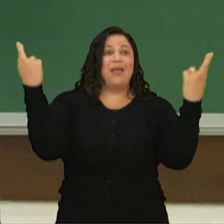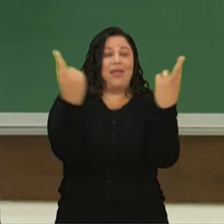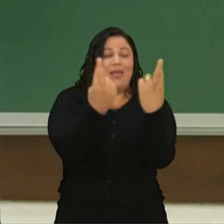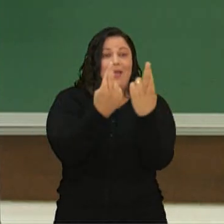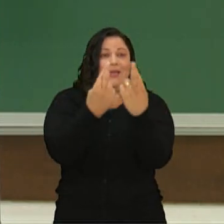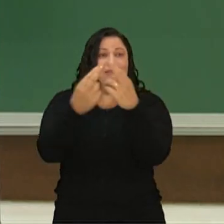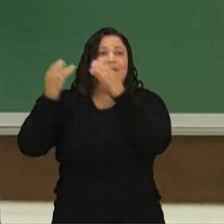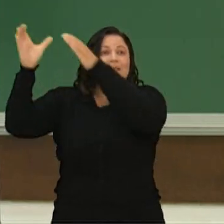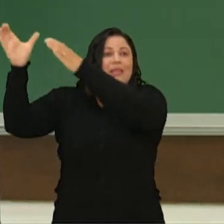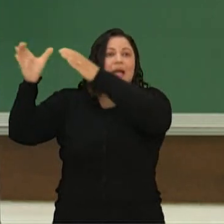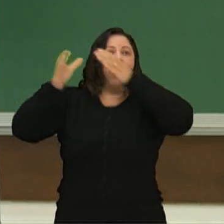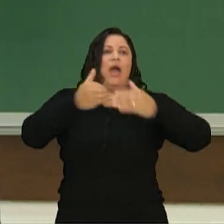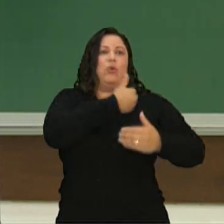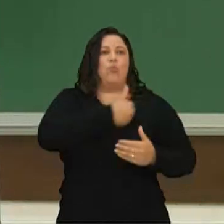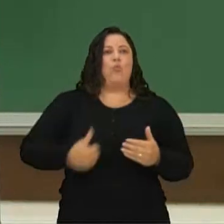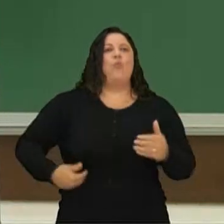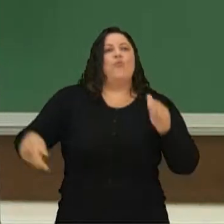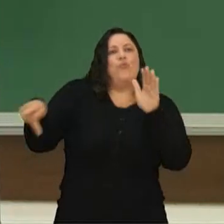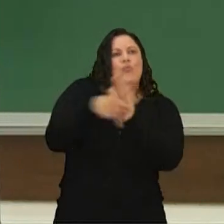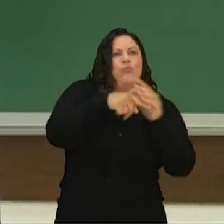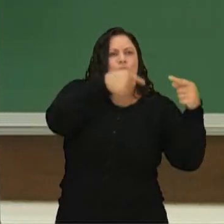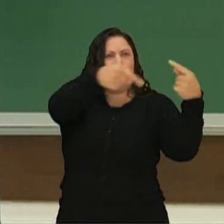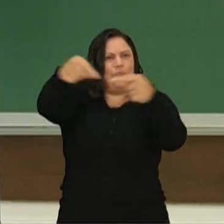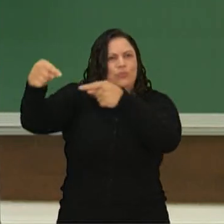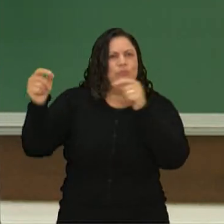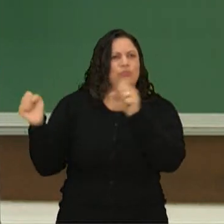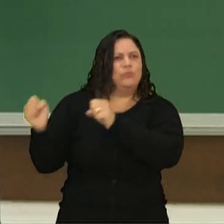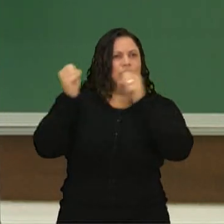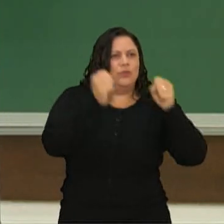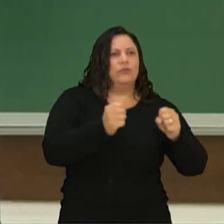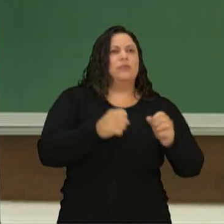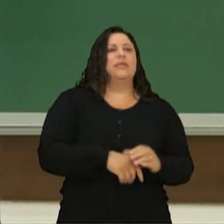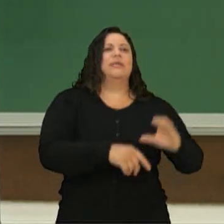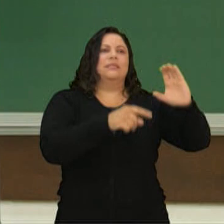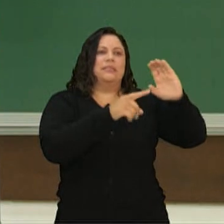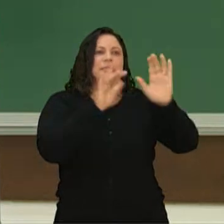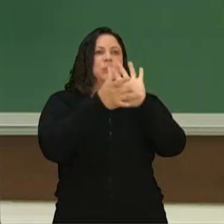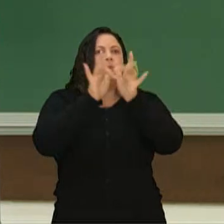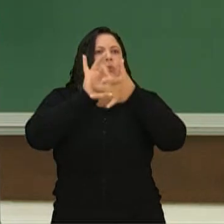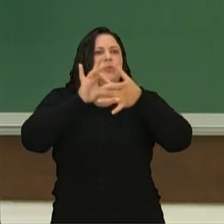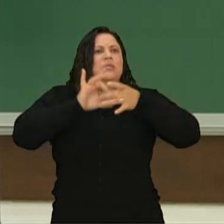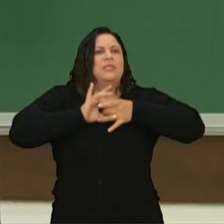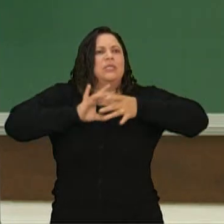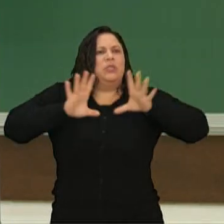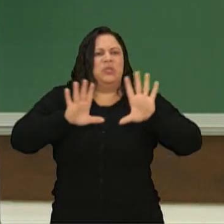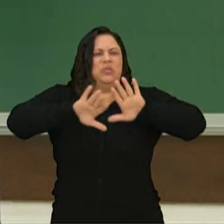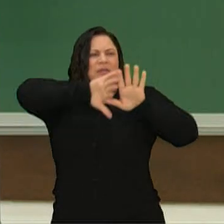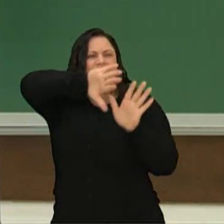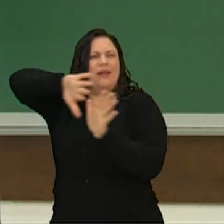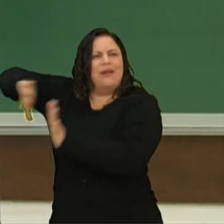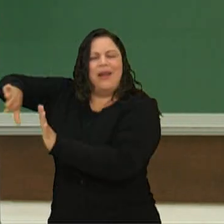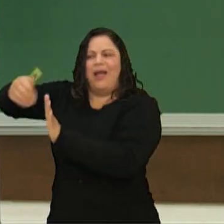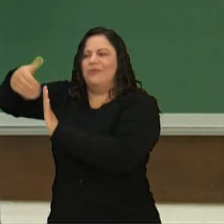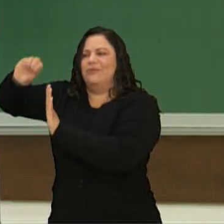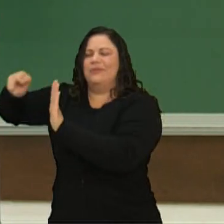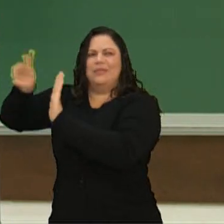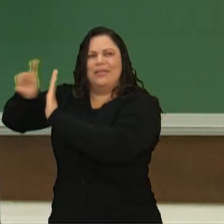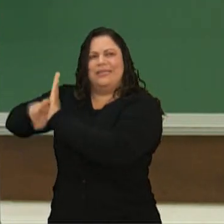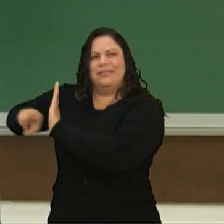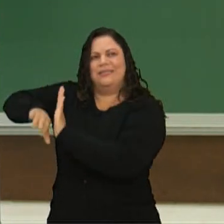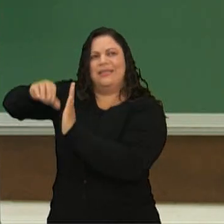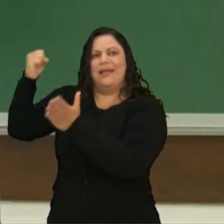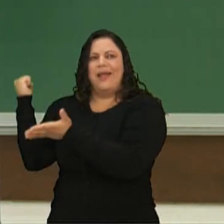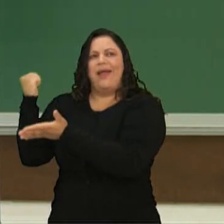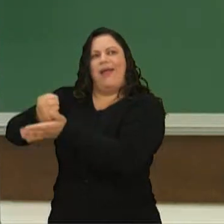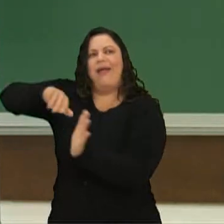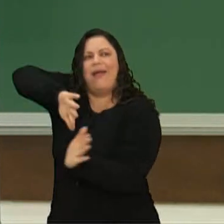Sermão da Montanha como novo? Letra D, Jesus ampliou os 10 mandamentos, dizendo que devemos amar